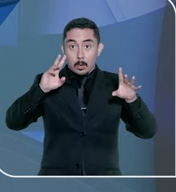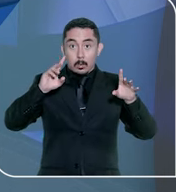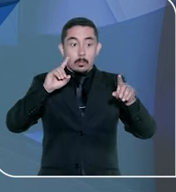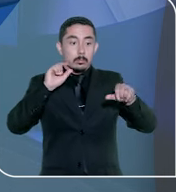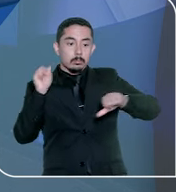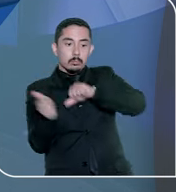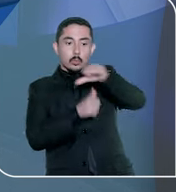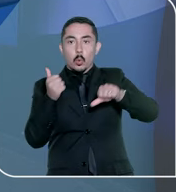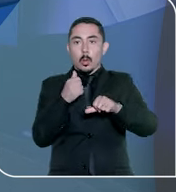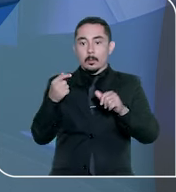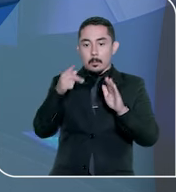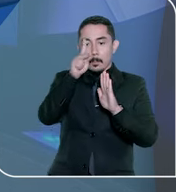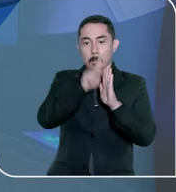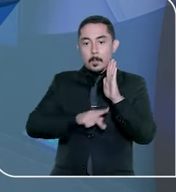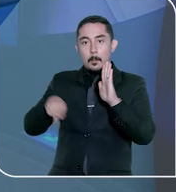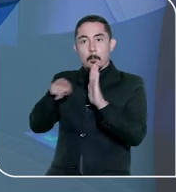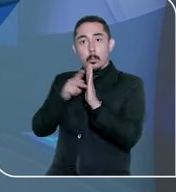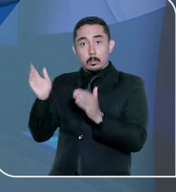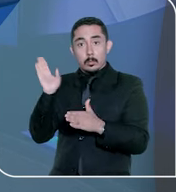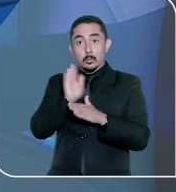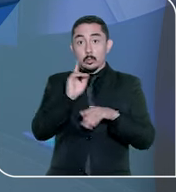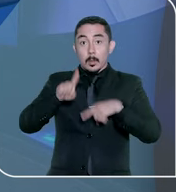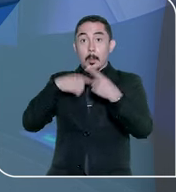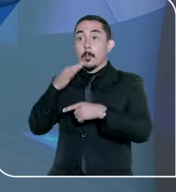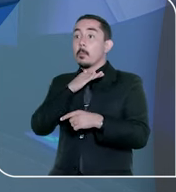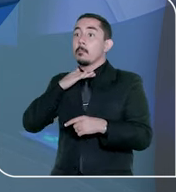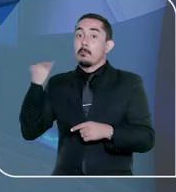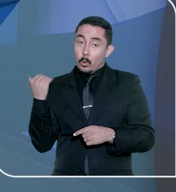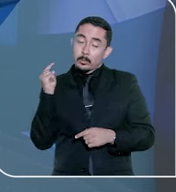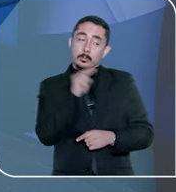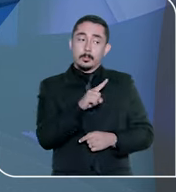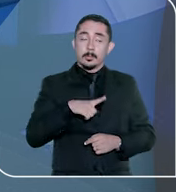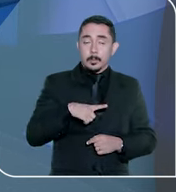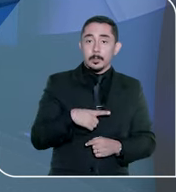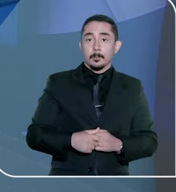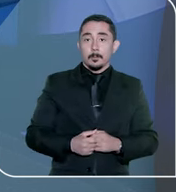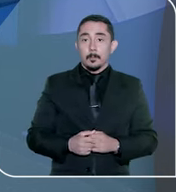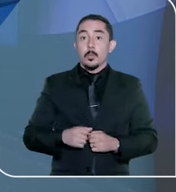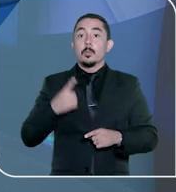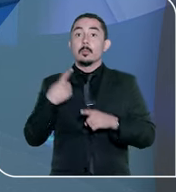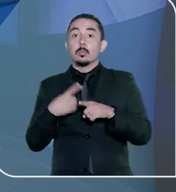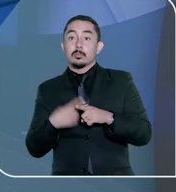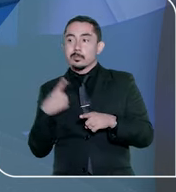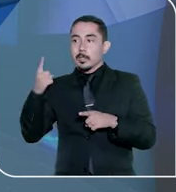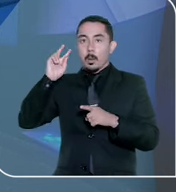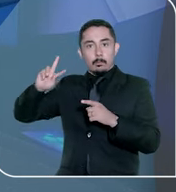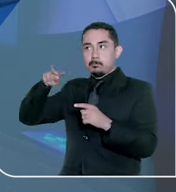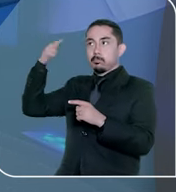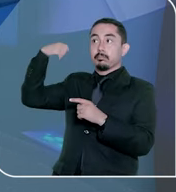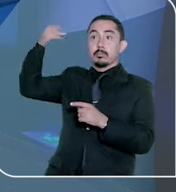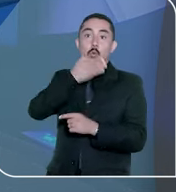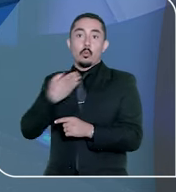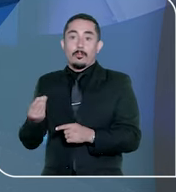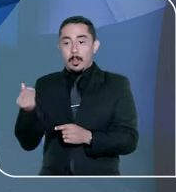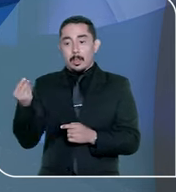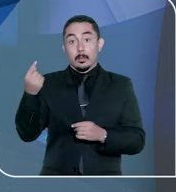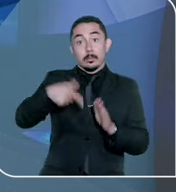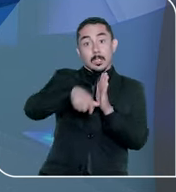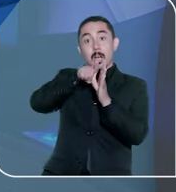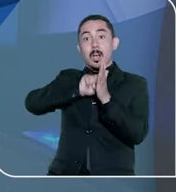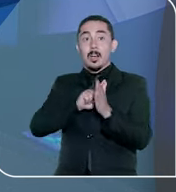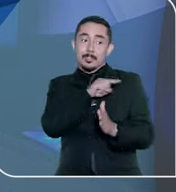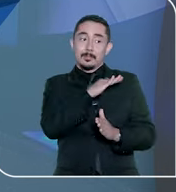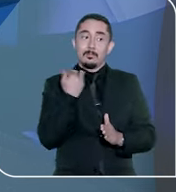por plano de previdência complementar após a morte do beneficiário, devido aos superávites apurados antes